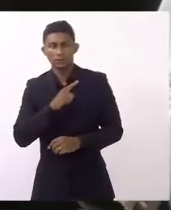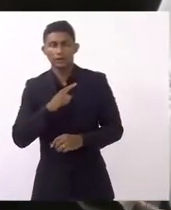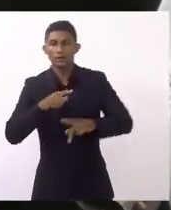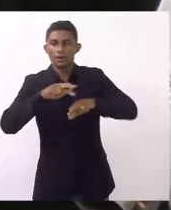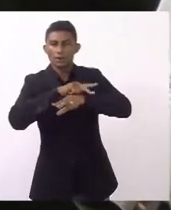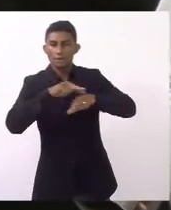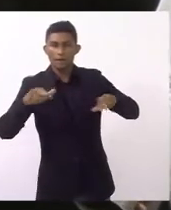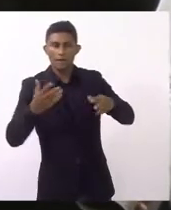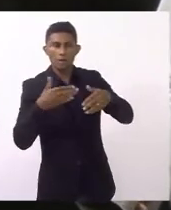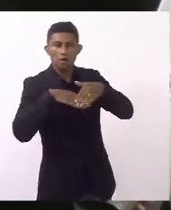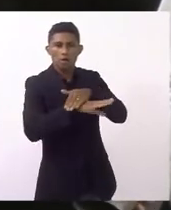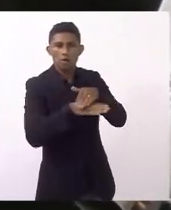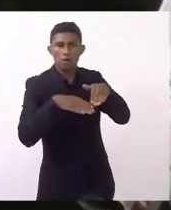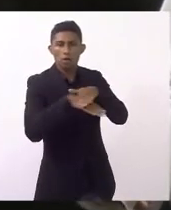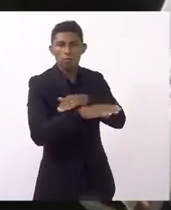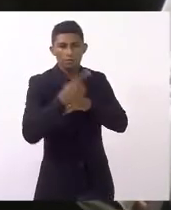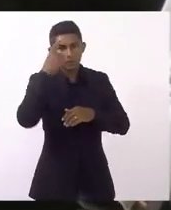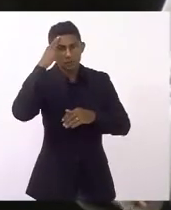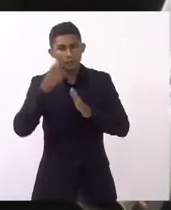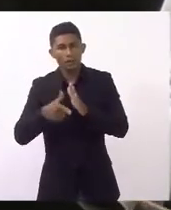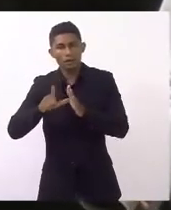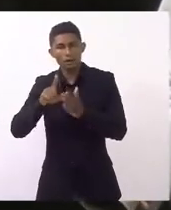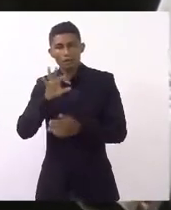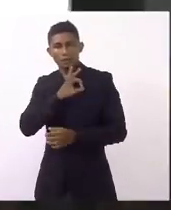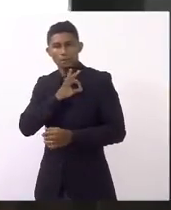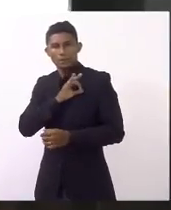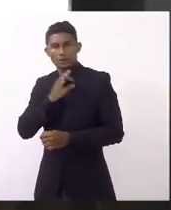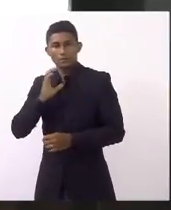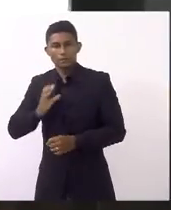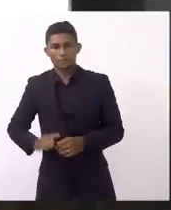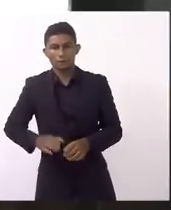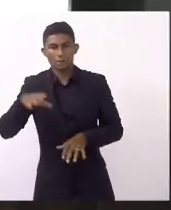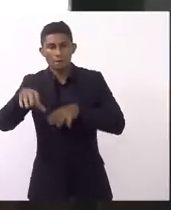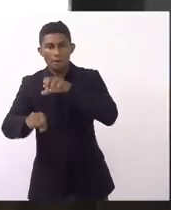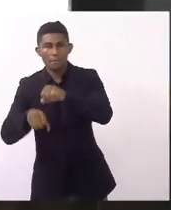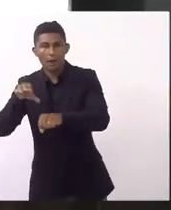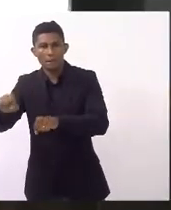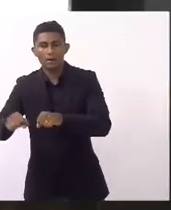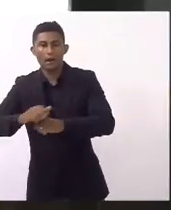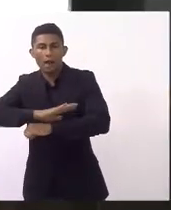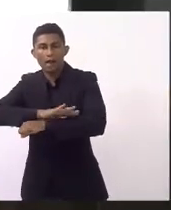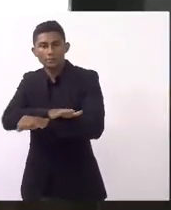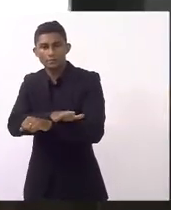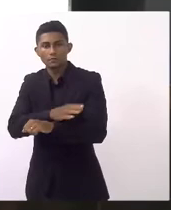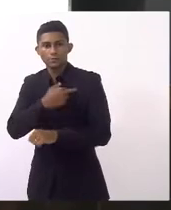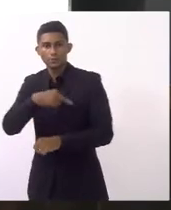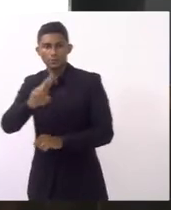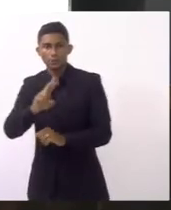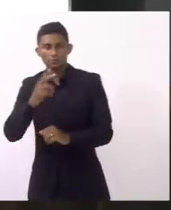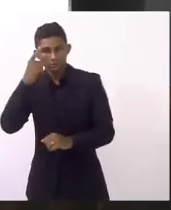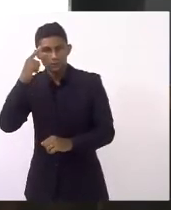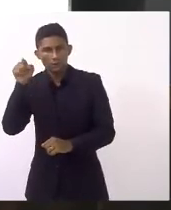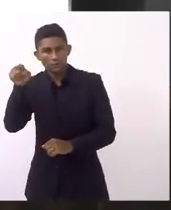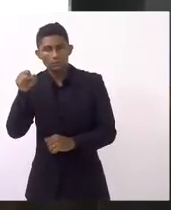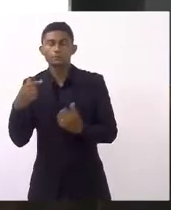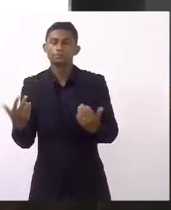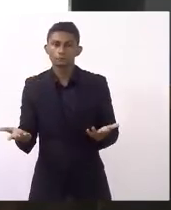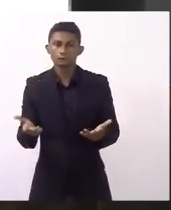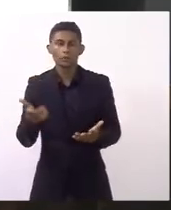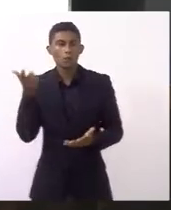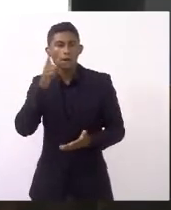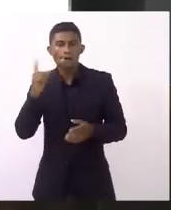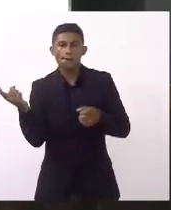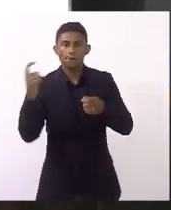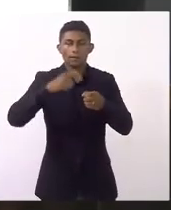peças que foram apreendidas pela Polícia Civil num ato de racy e eu uso as peças